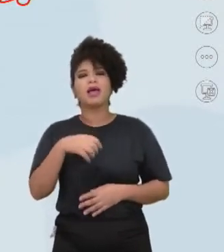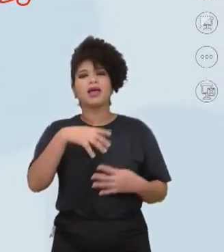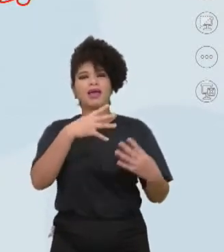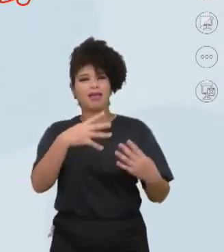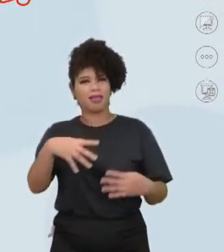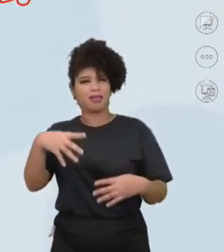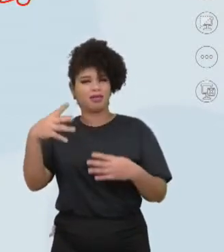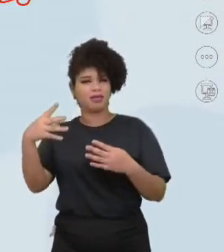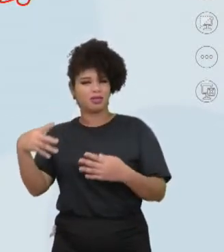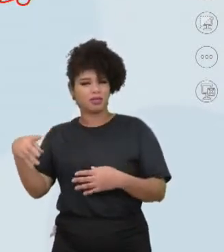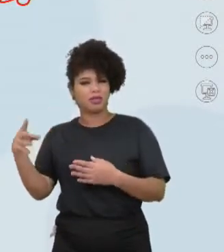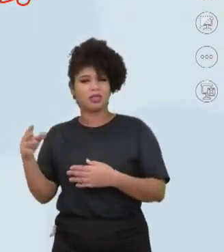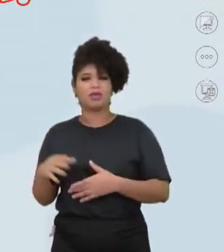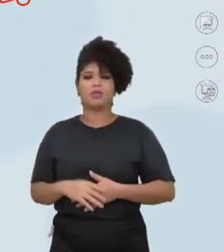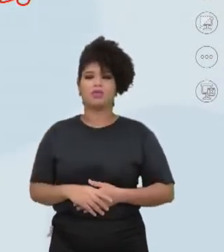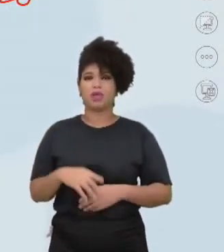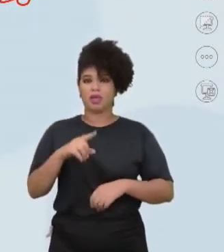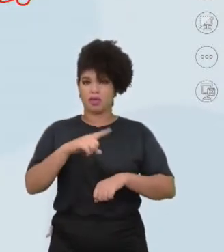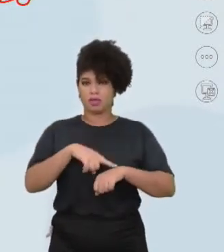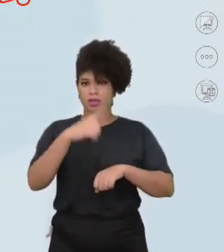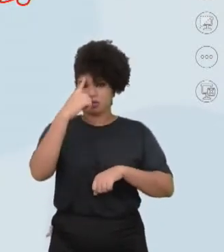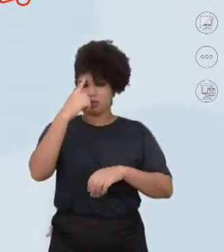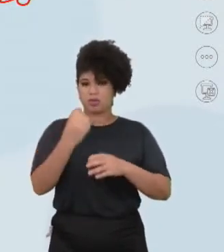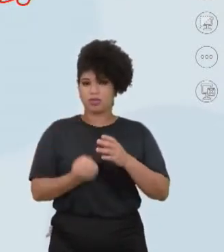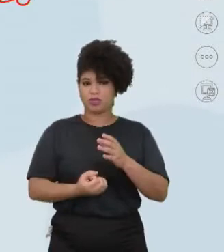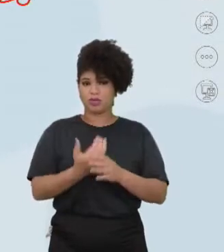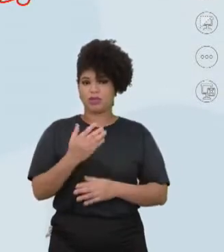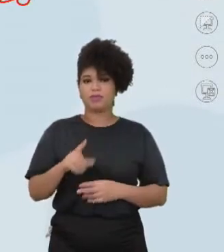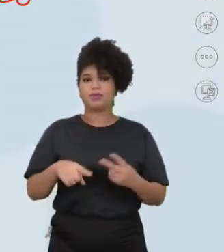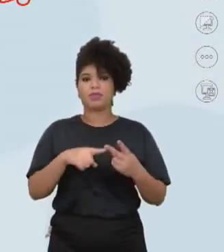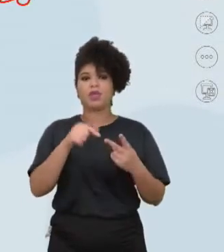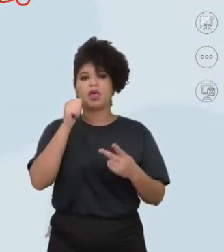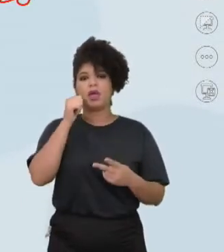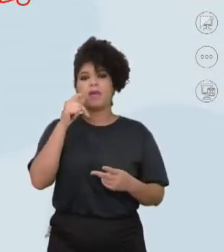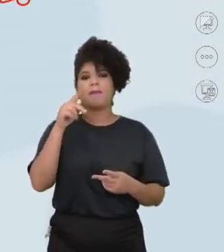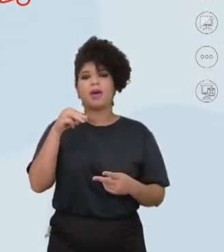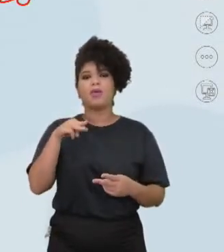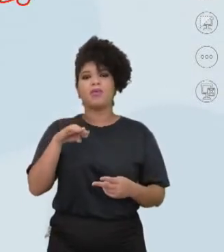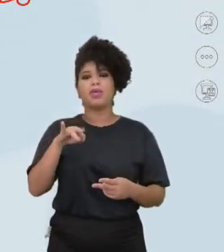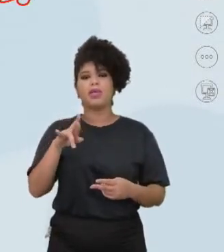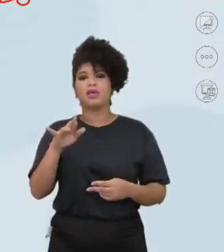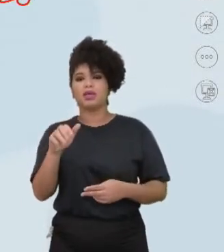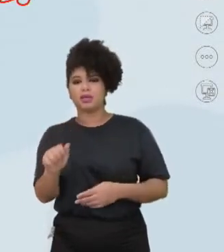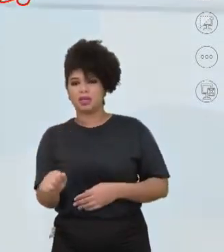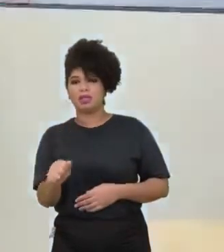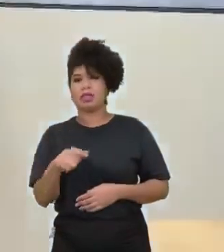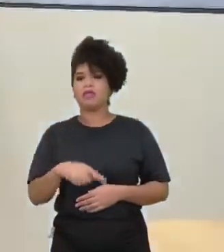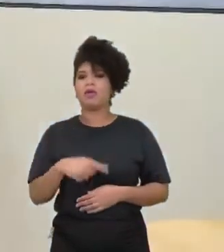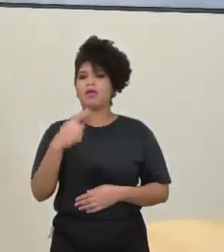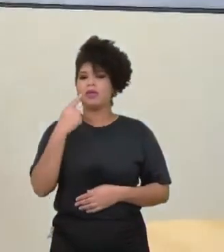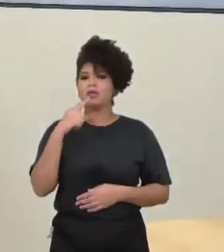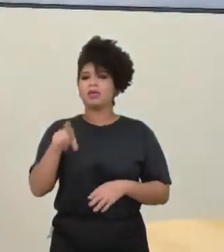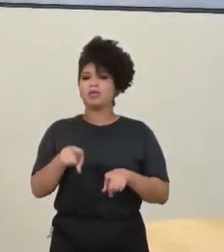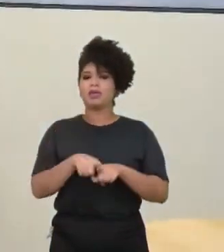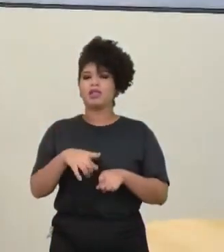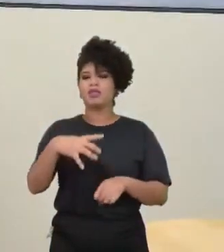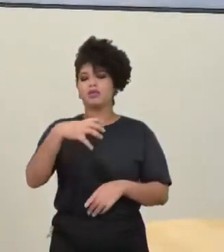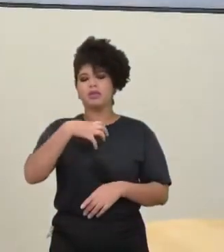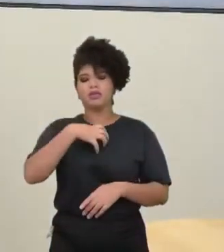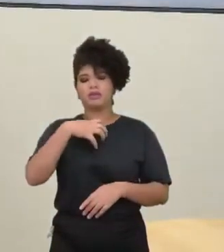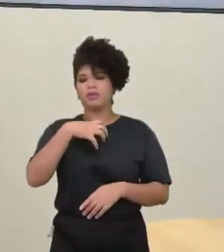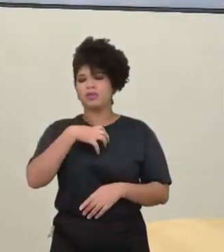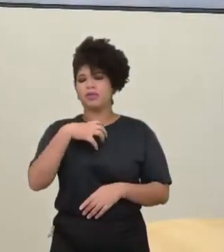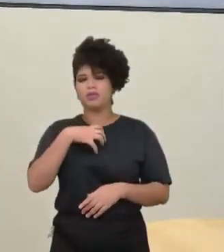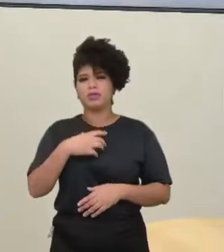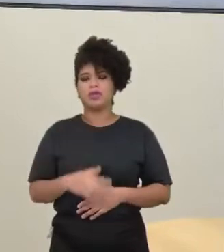Professora Palmira citou a expressão e os sentimentos. Olha só, gente, claro que tudo isso tem realmente, né, uma ligação forte aí com o processo